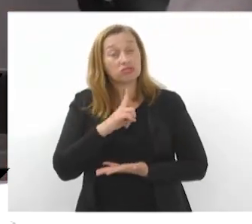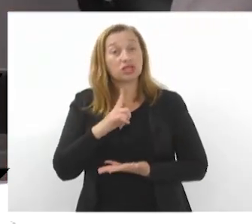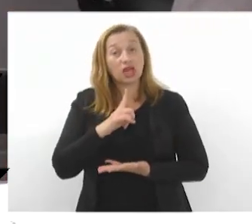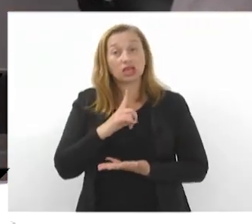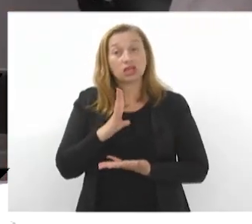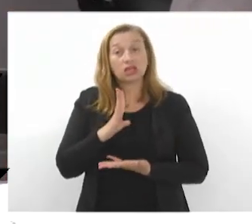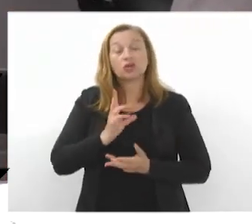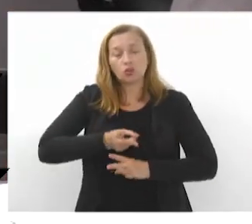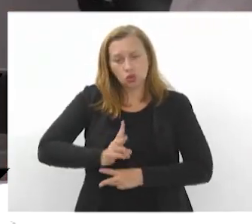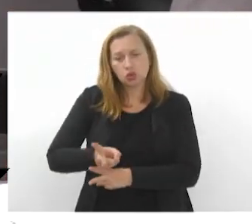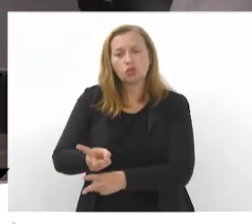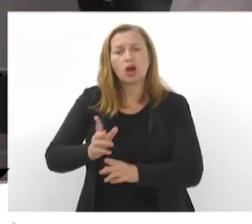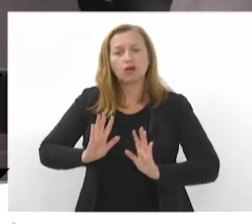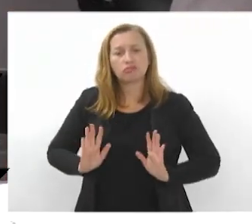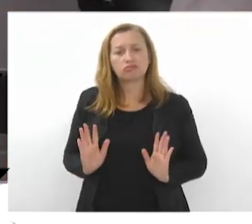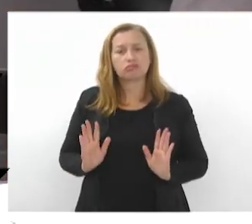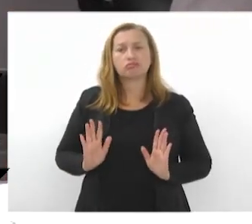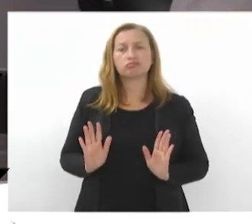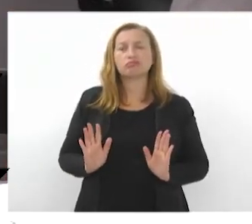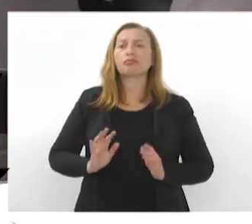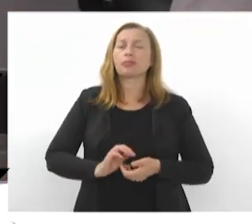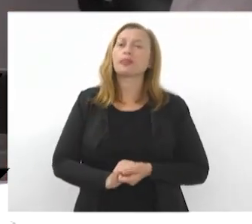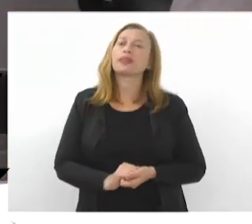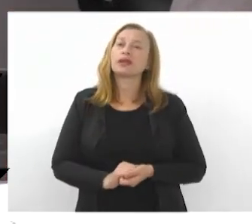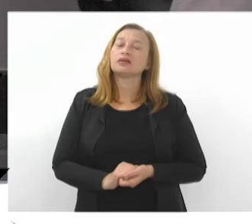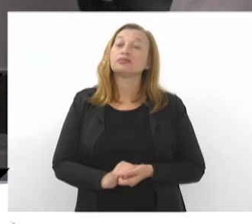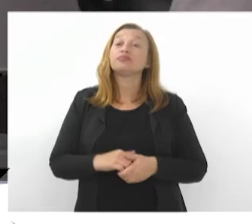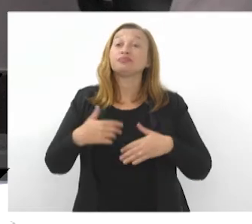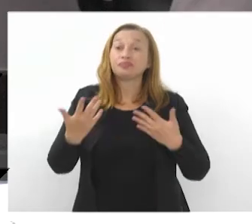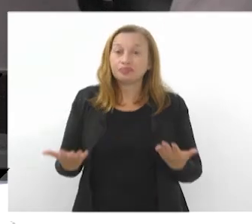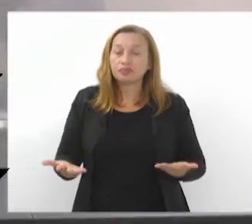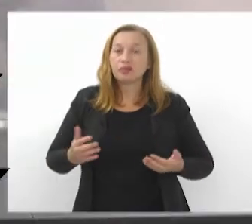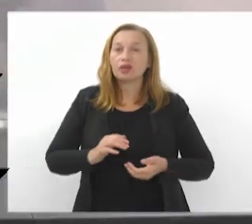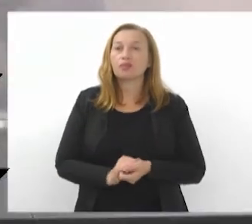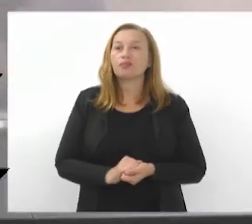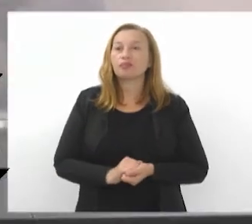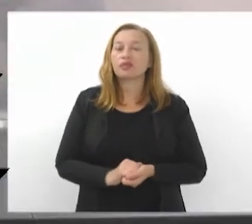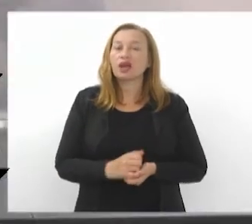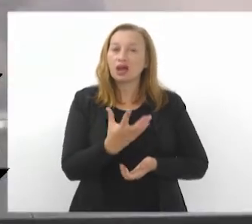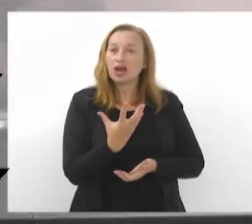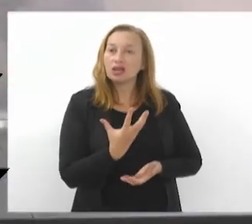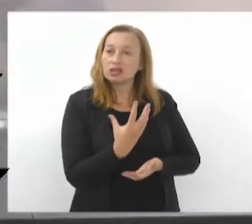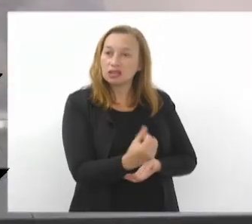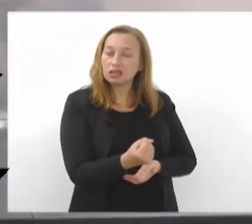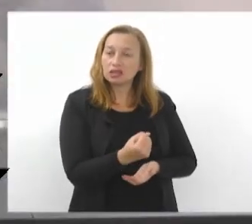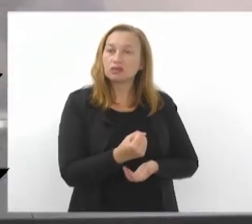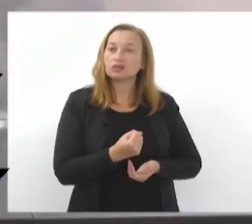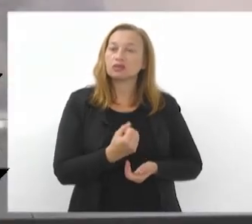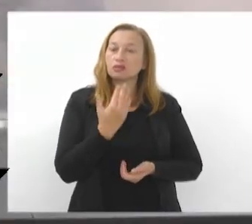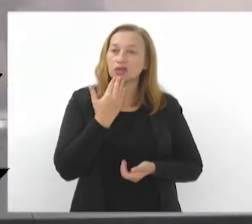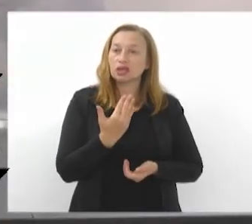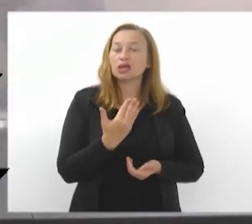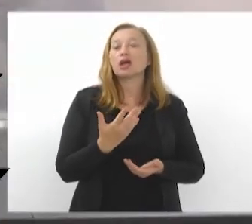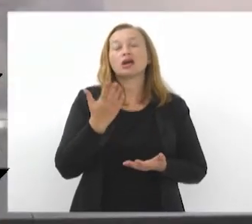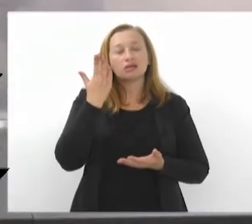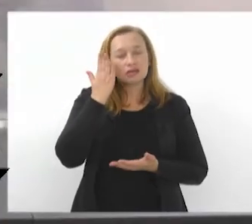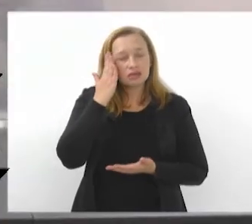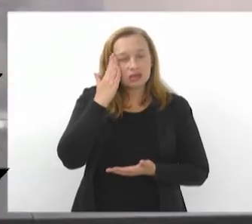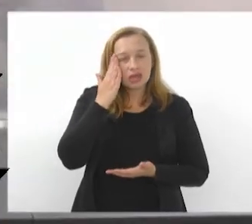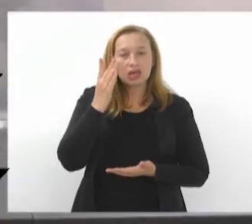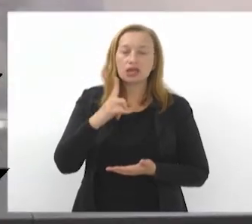A sugestão continuar. é pela juridicidade, sem dúvida. Então, acatando, embora eu sei que tenha uma questão